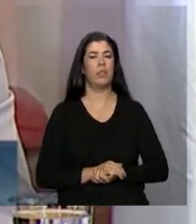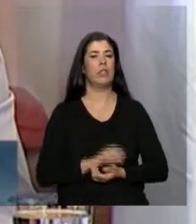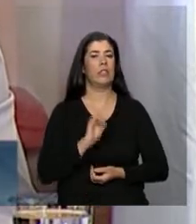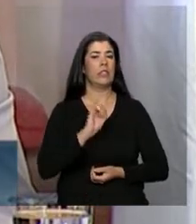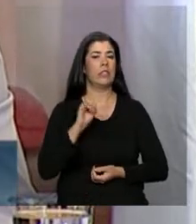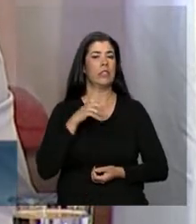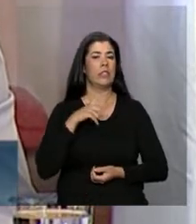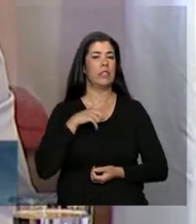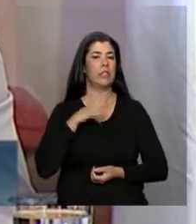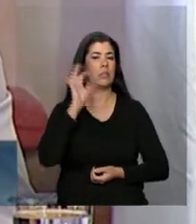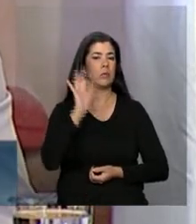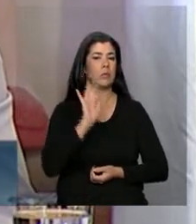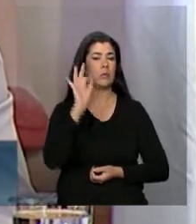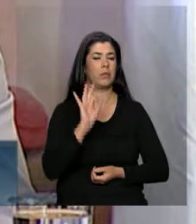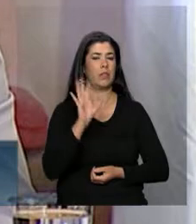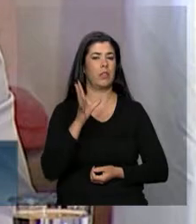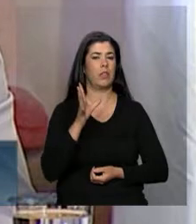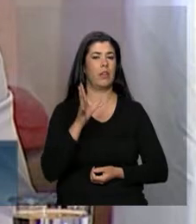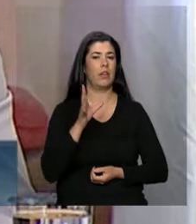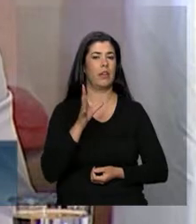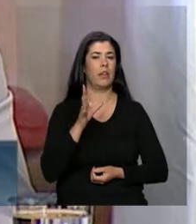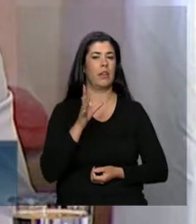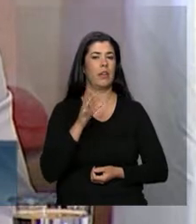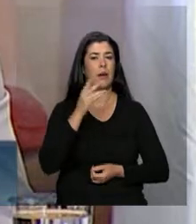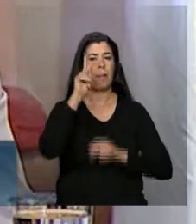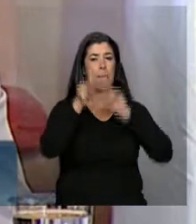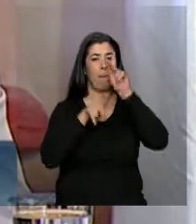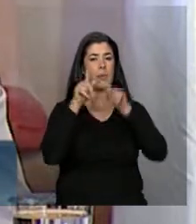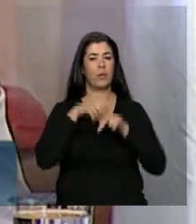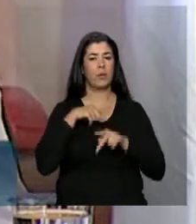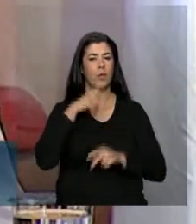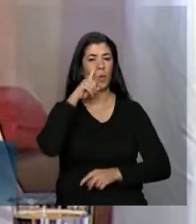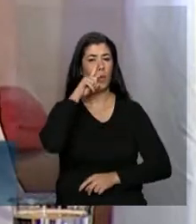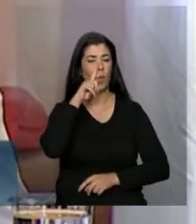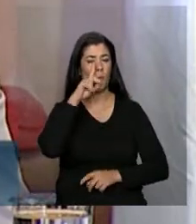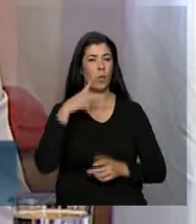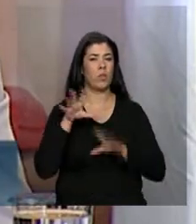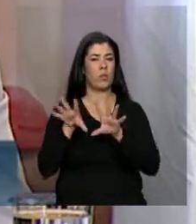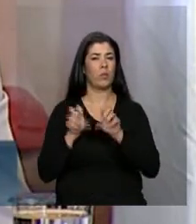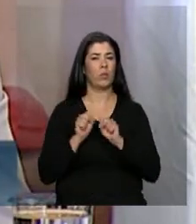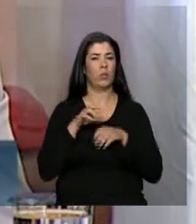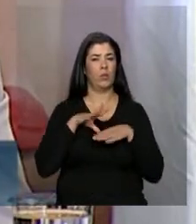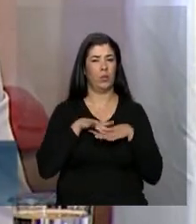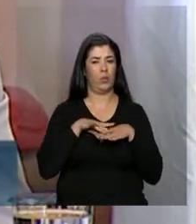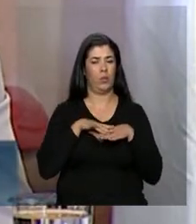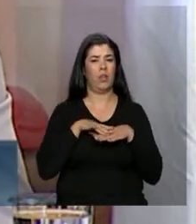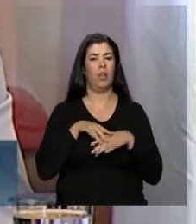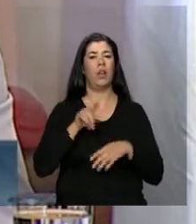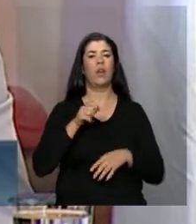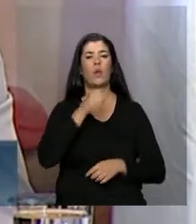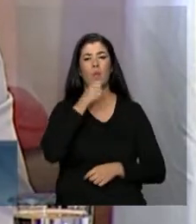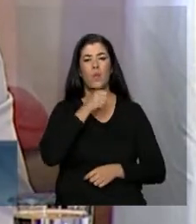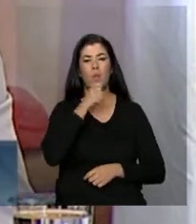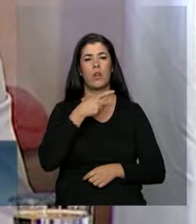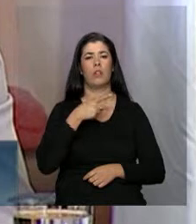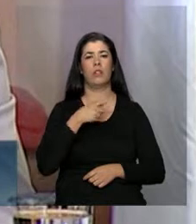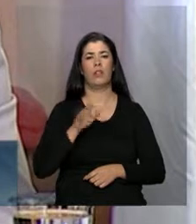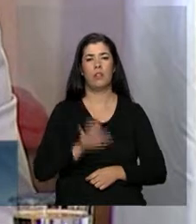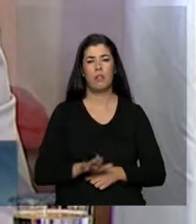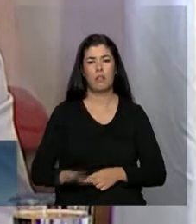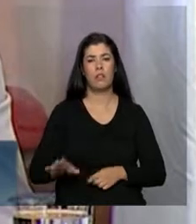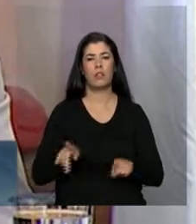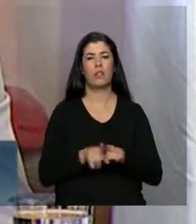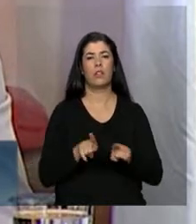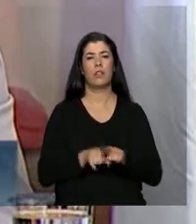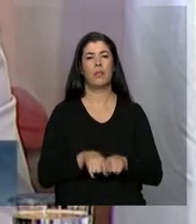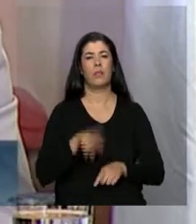né, que a população com maior risco de ter essas complicações são os idosos, as crianças, né, e